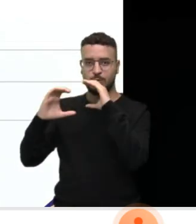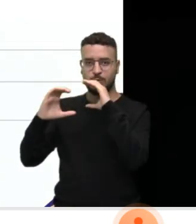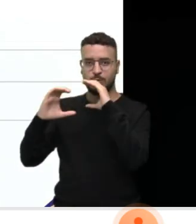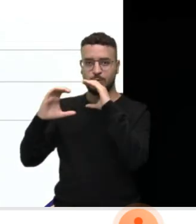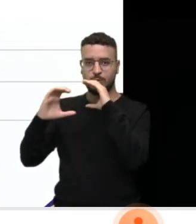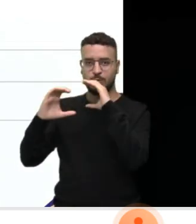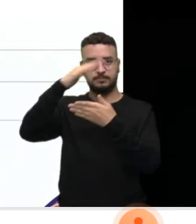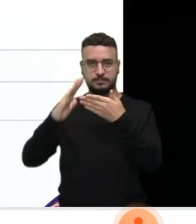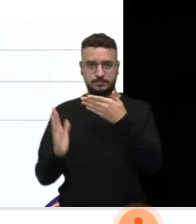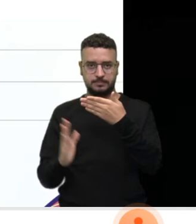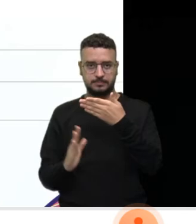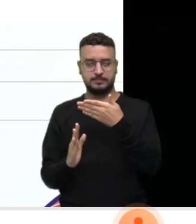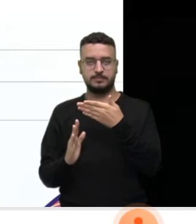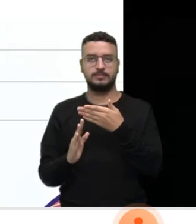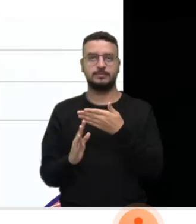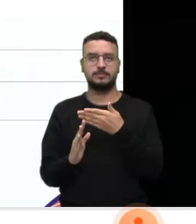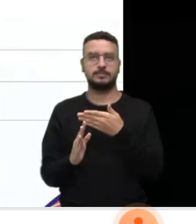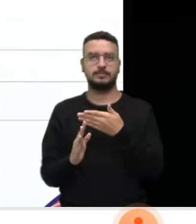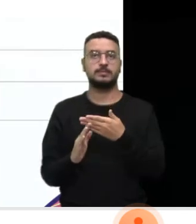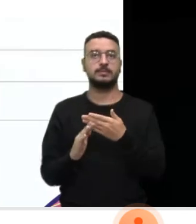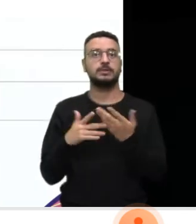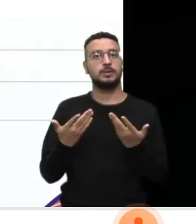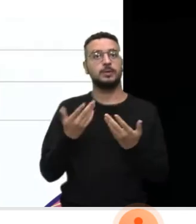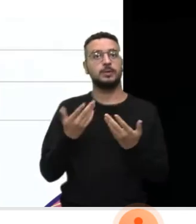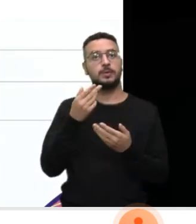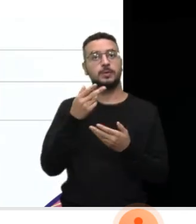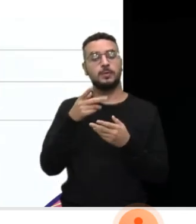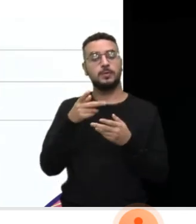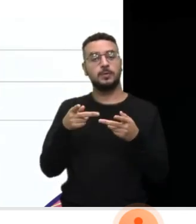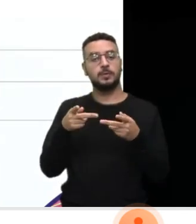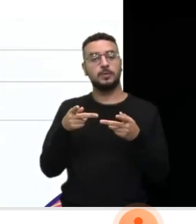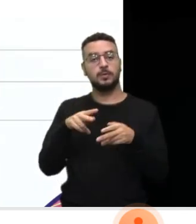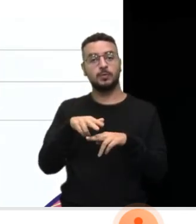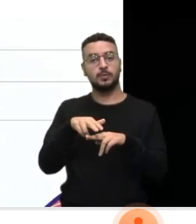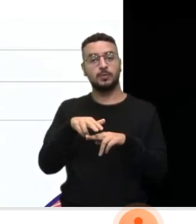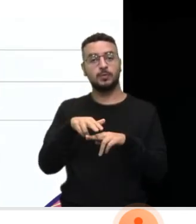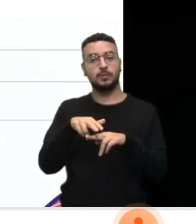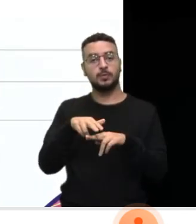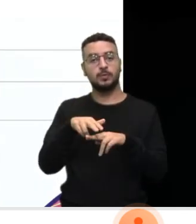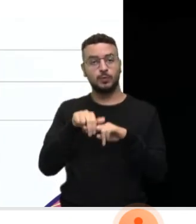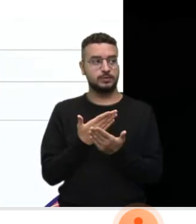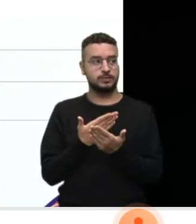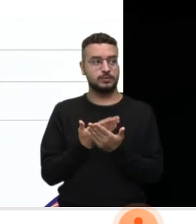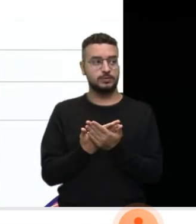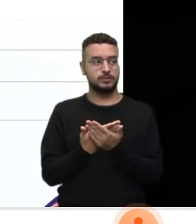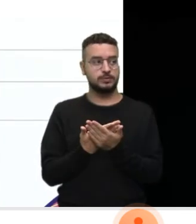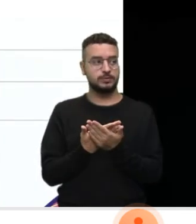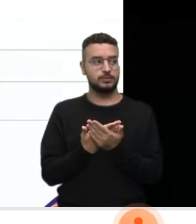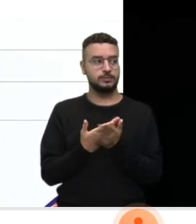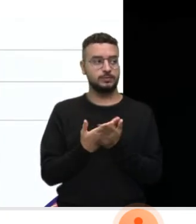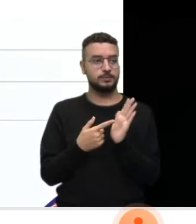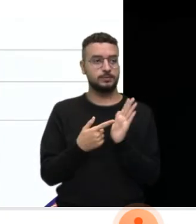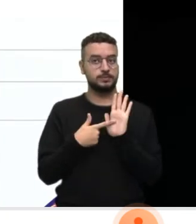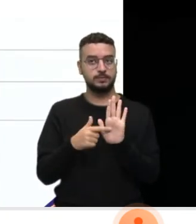sentido, o convite ao estudo traz que nessa quarta aula nós